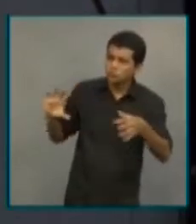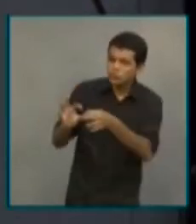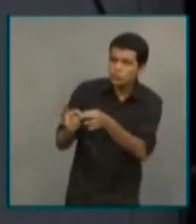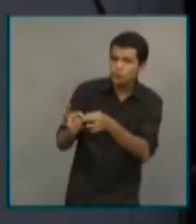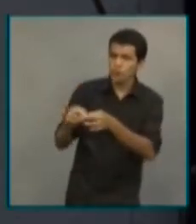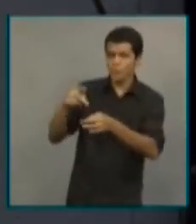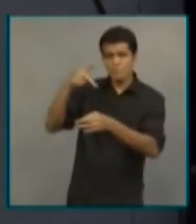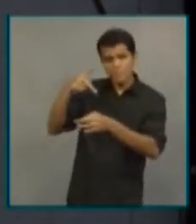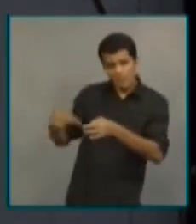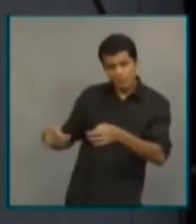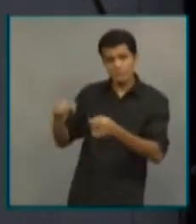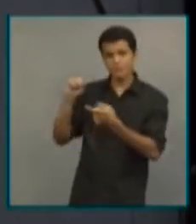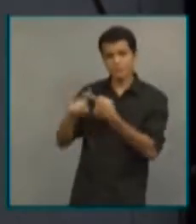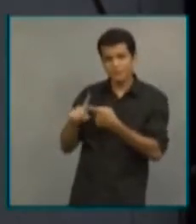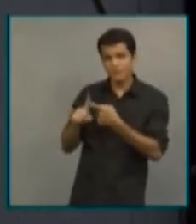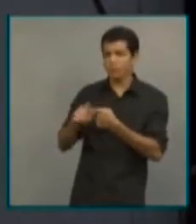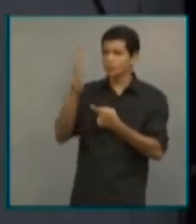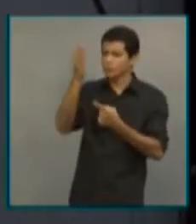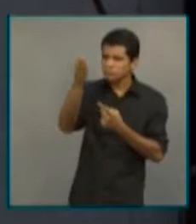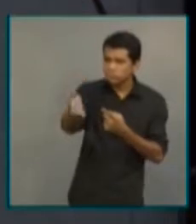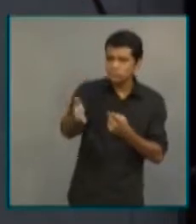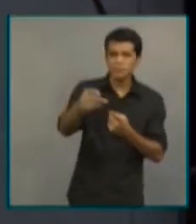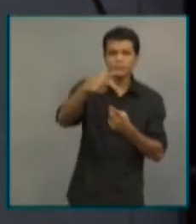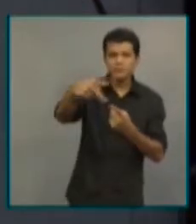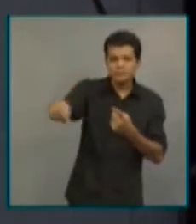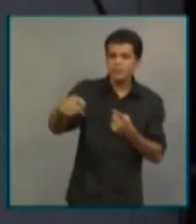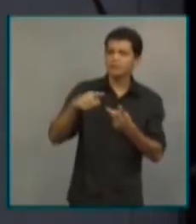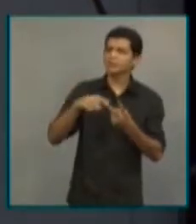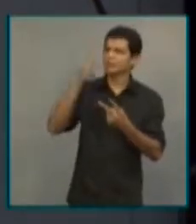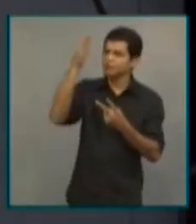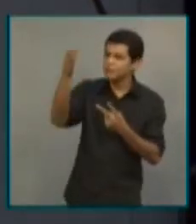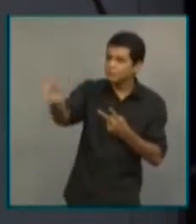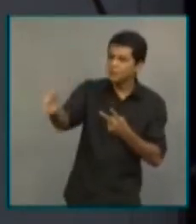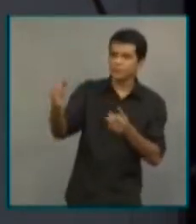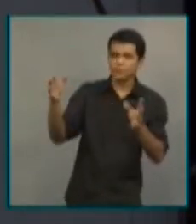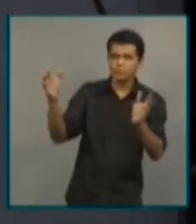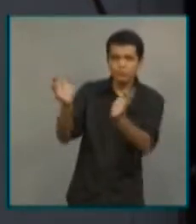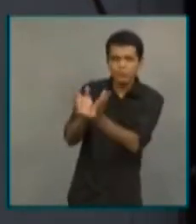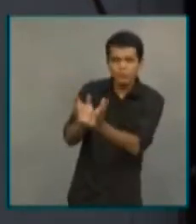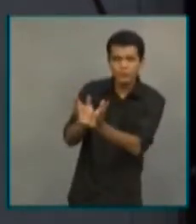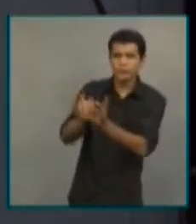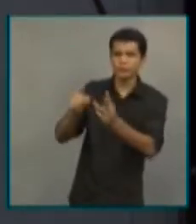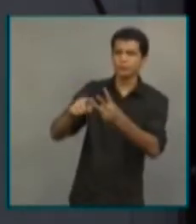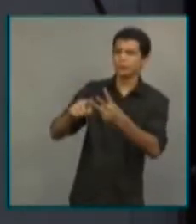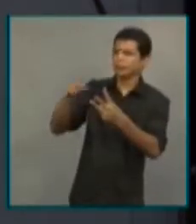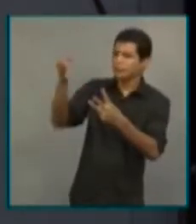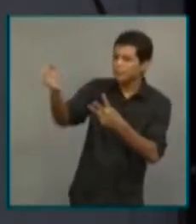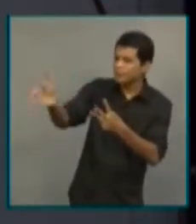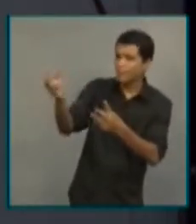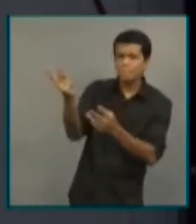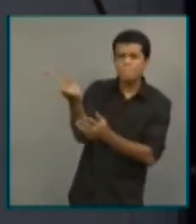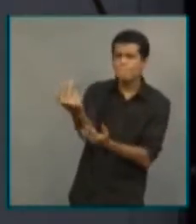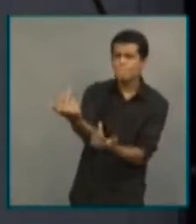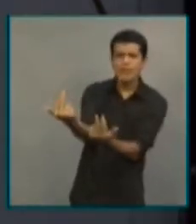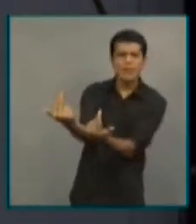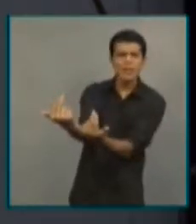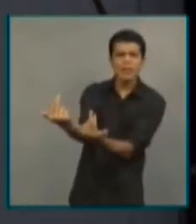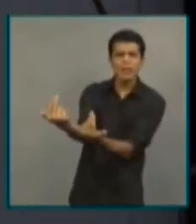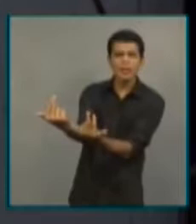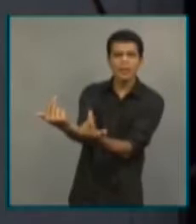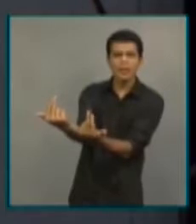também nessa gestão com o presidente da OAB, que está aqui e que não disputou nem a reeleição diante da sua rejeição, junto